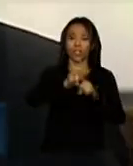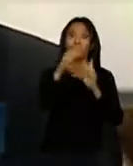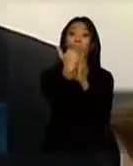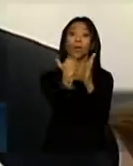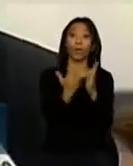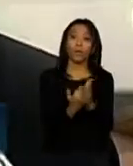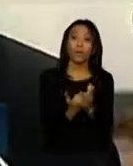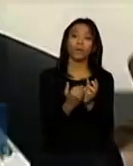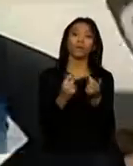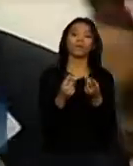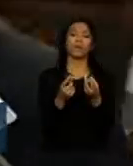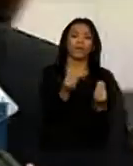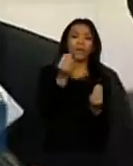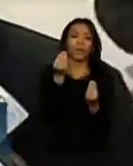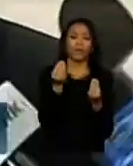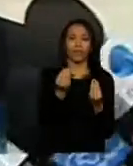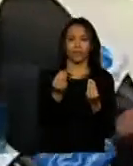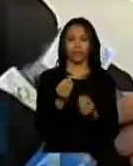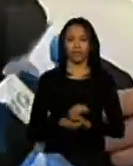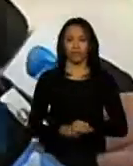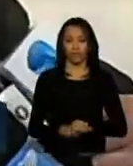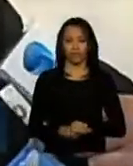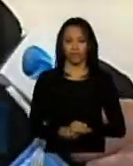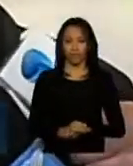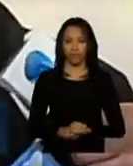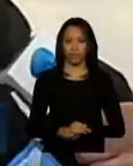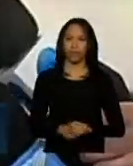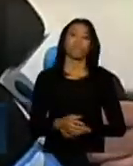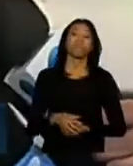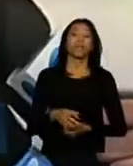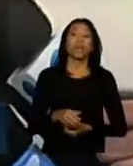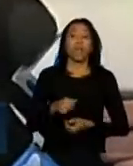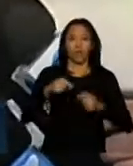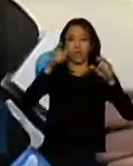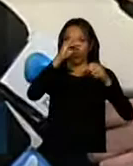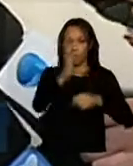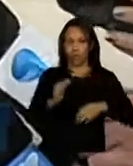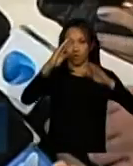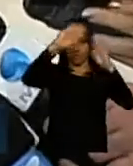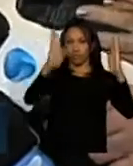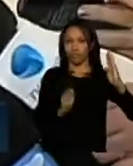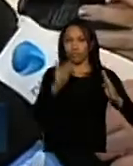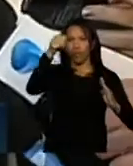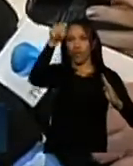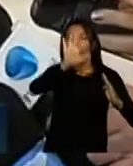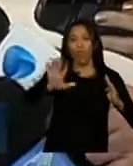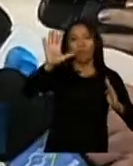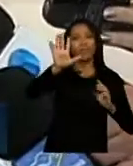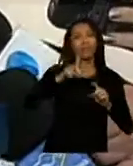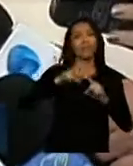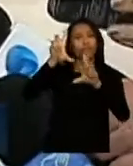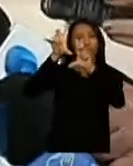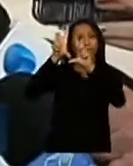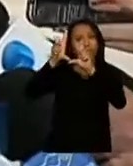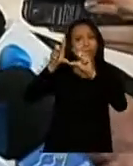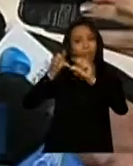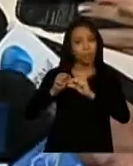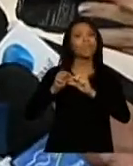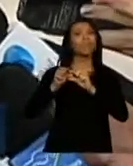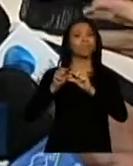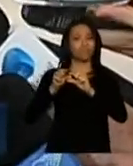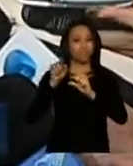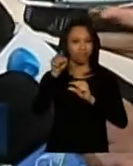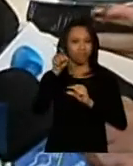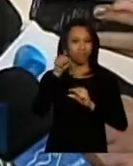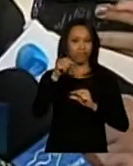região Nordeste. A região Nordeste do país foi aquela que teve maior redução. Então,